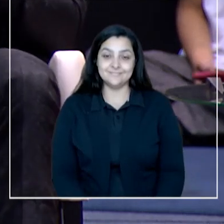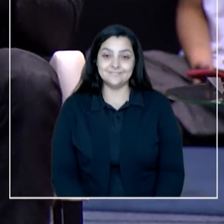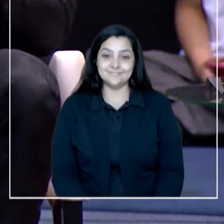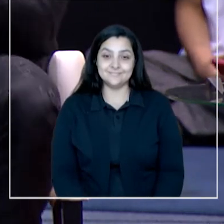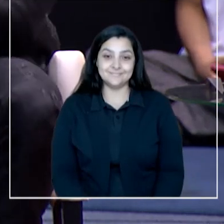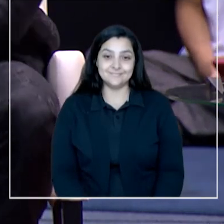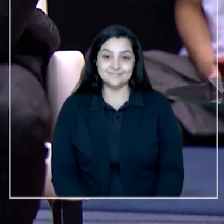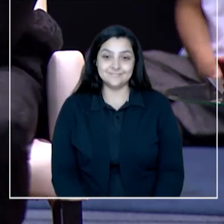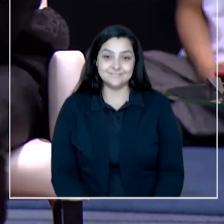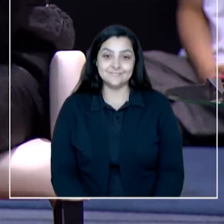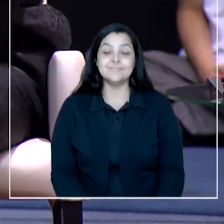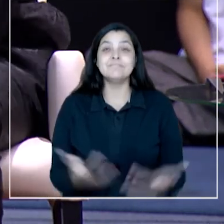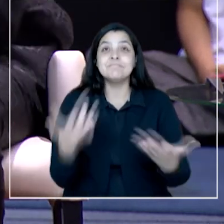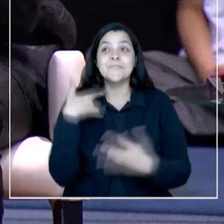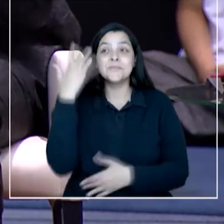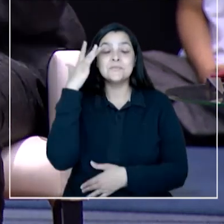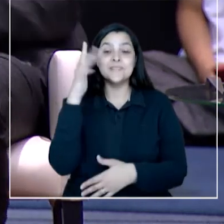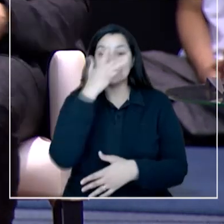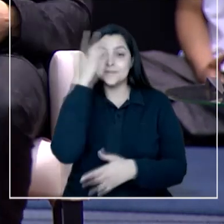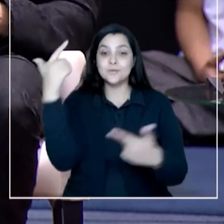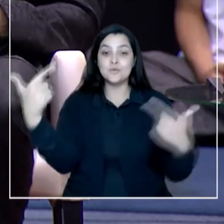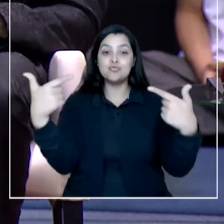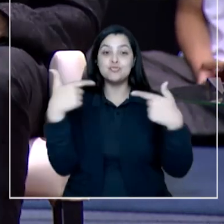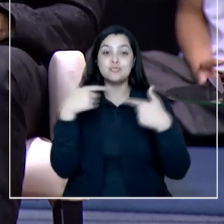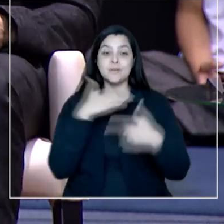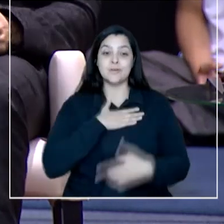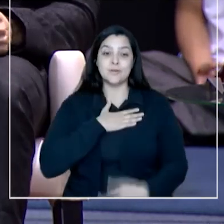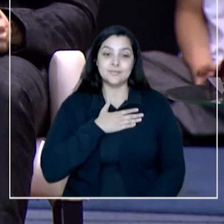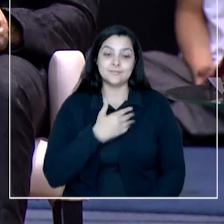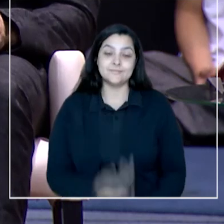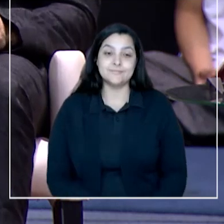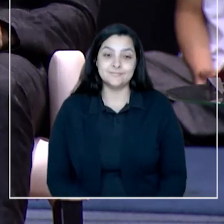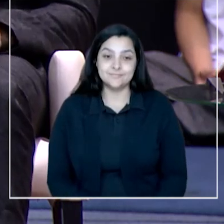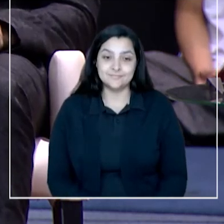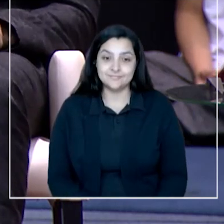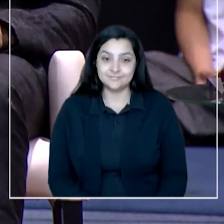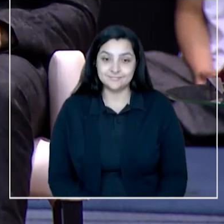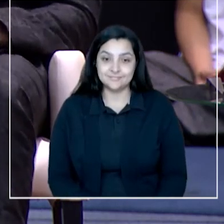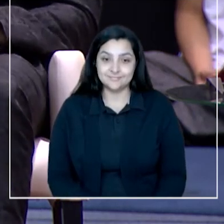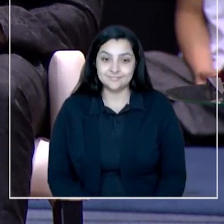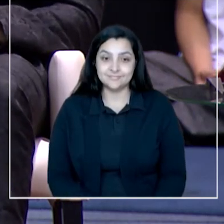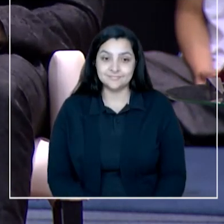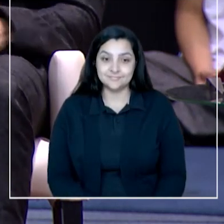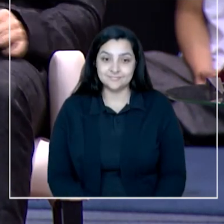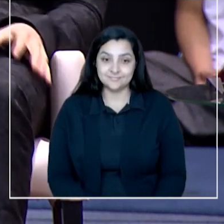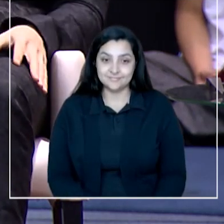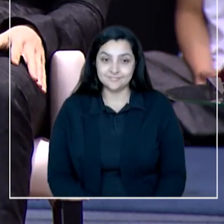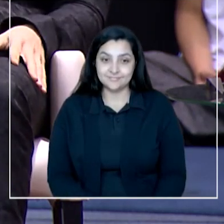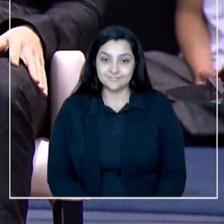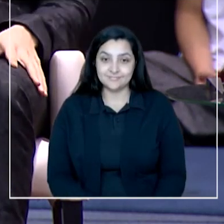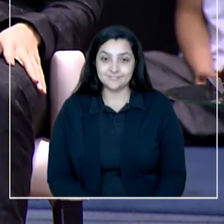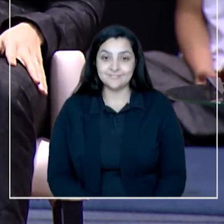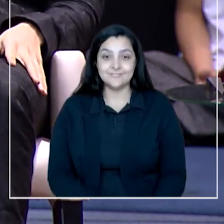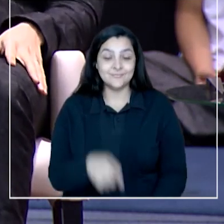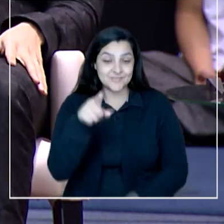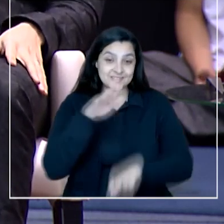gostam tanto. Pois é, mas eu tenho certeza absoluta que se você fizer qualquer uma dessas coisas, vai fazer mais sucesso do que eu.